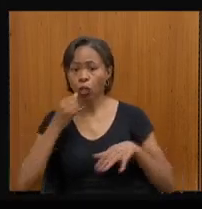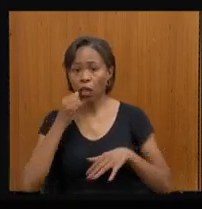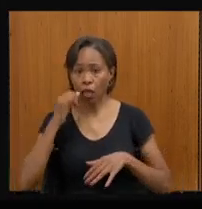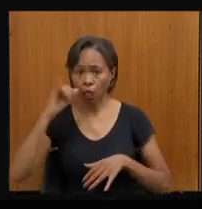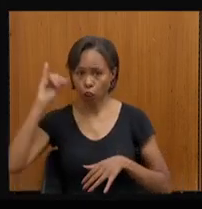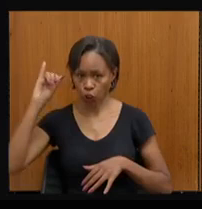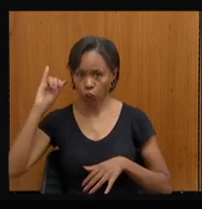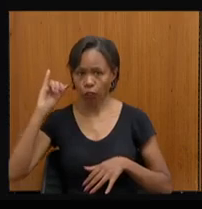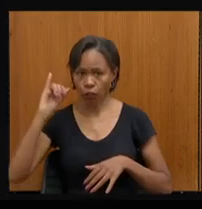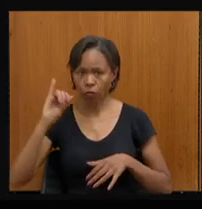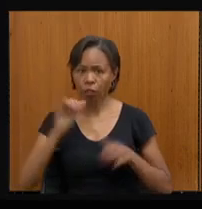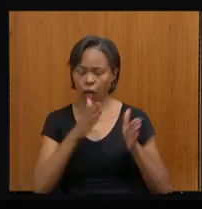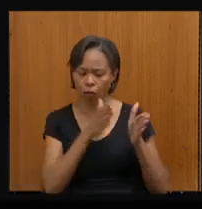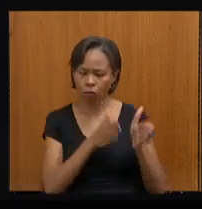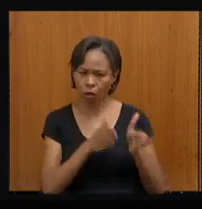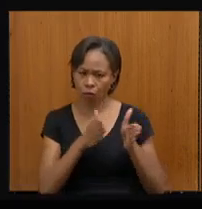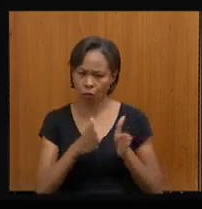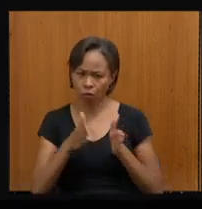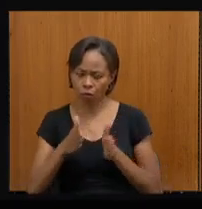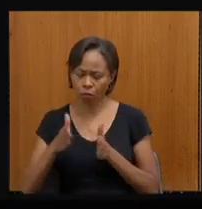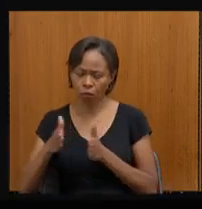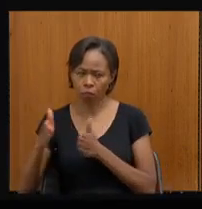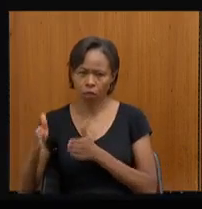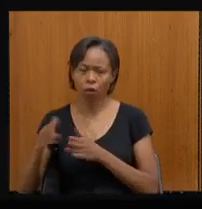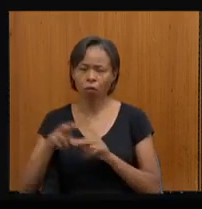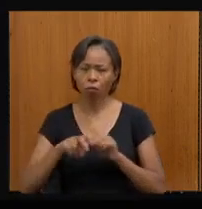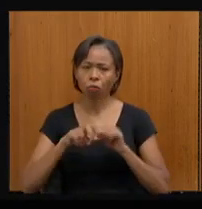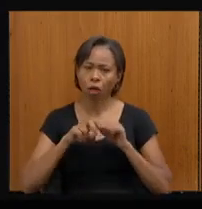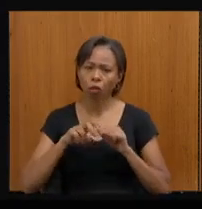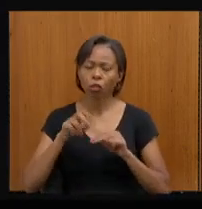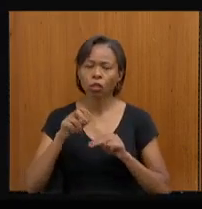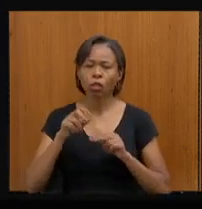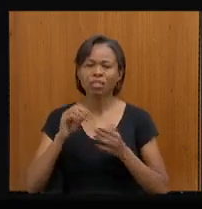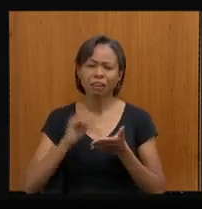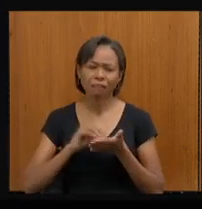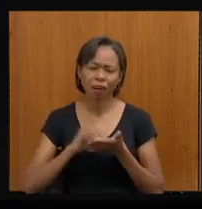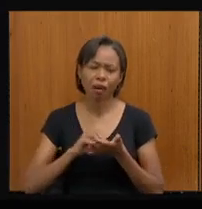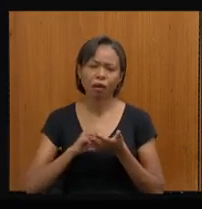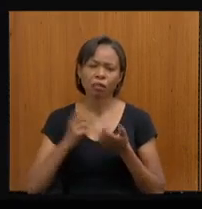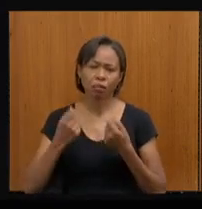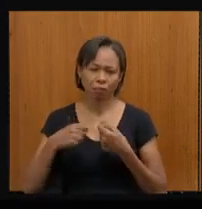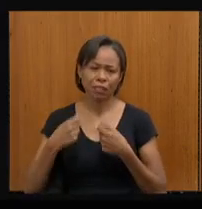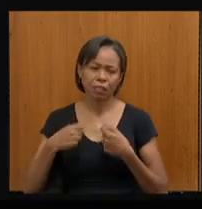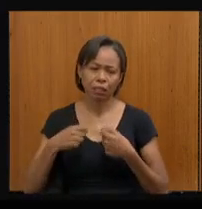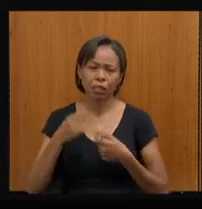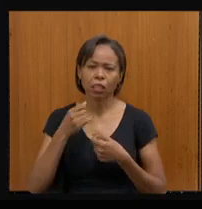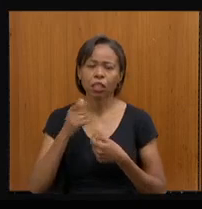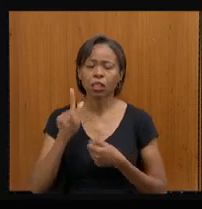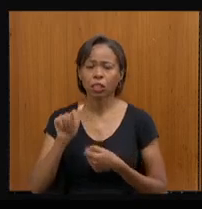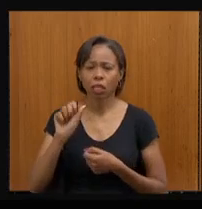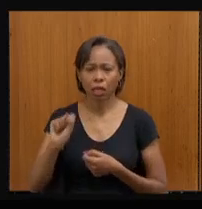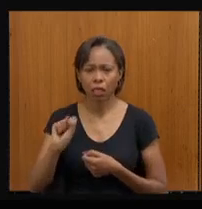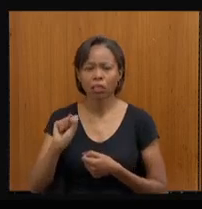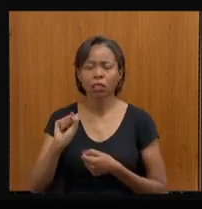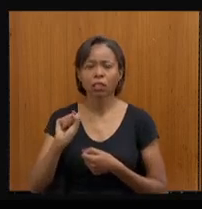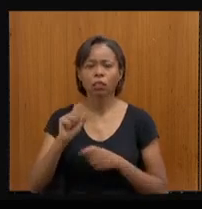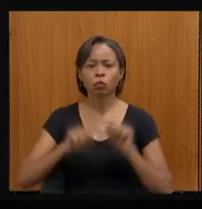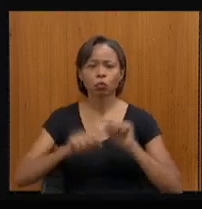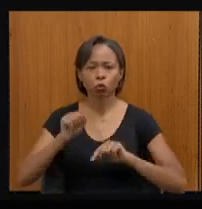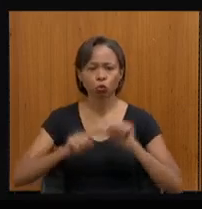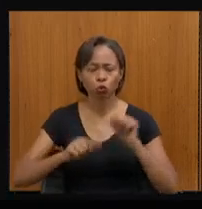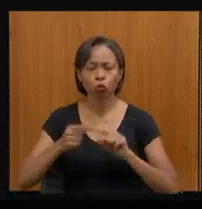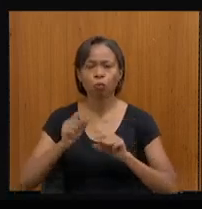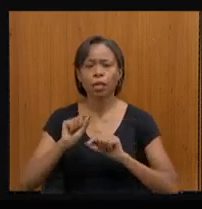dessa demanda de gases de produtos para energia renovável